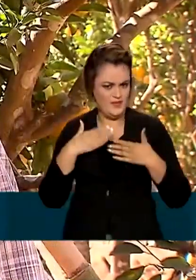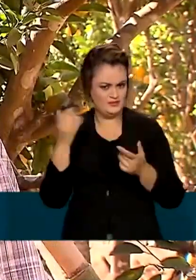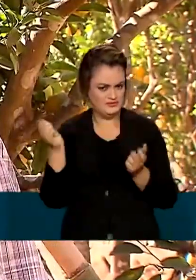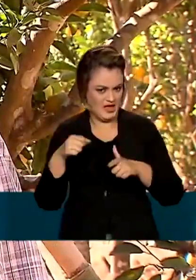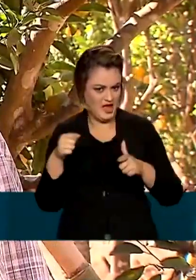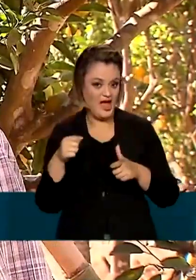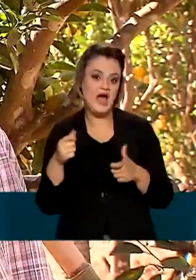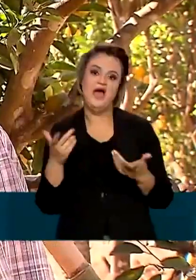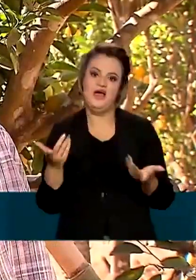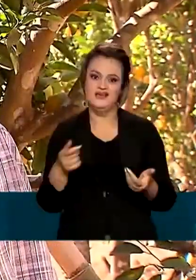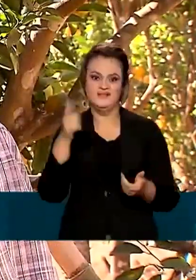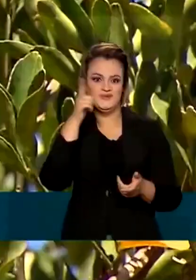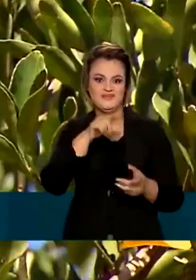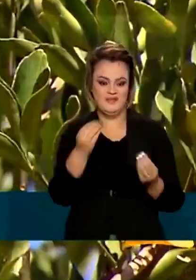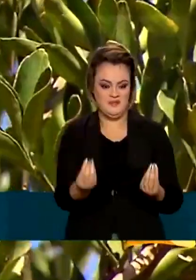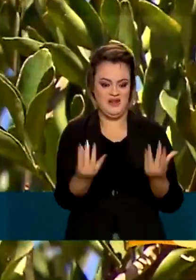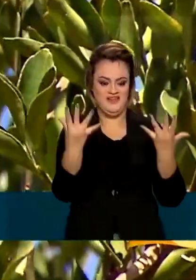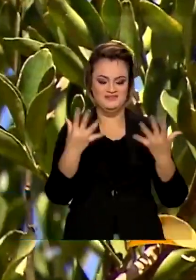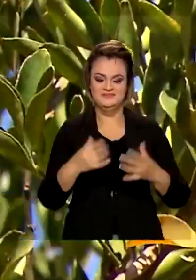gente planta, né?